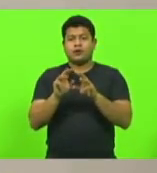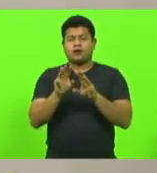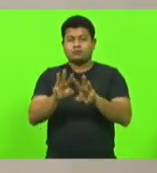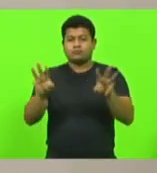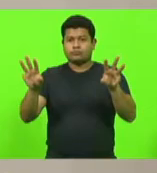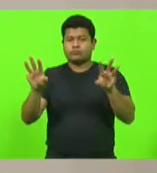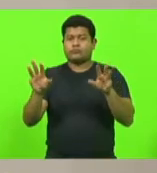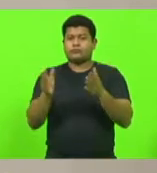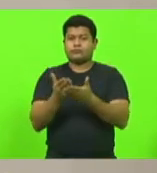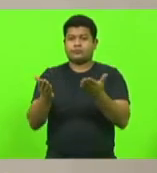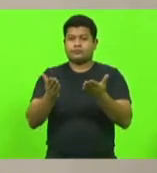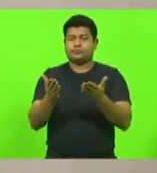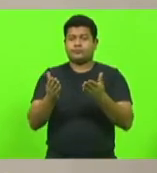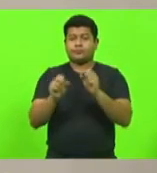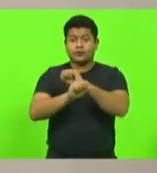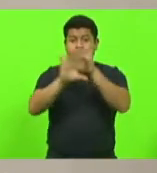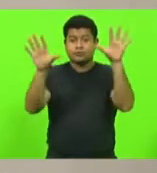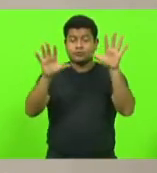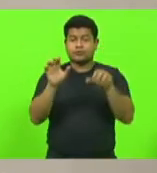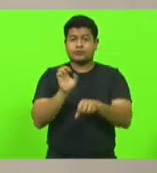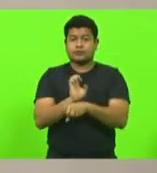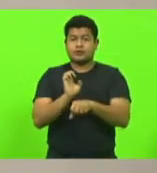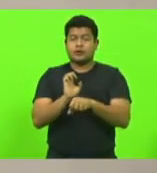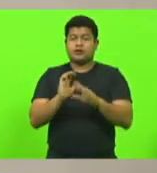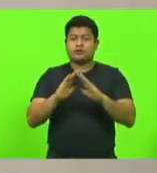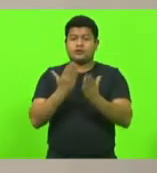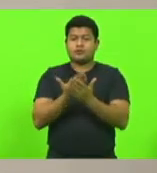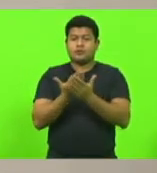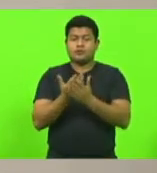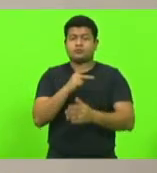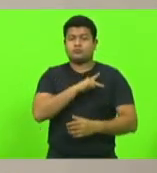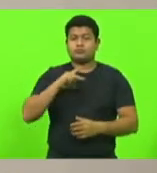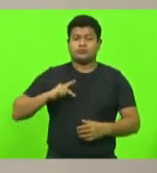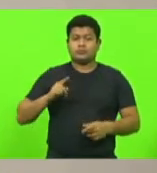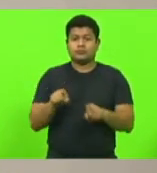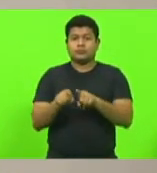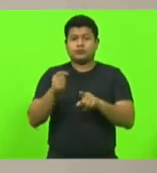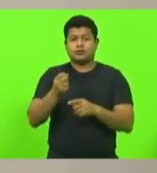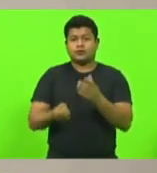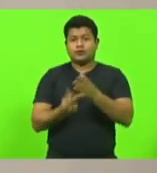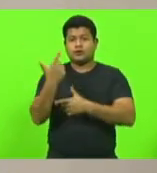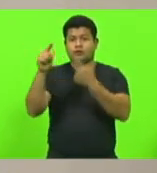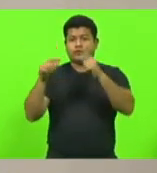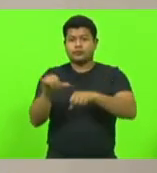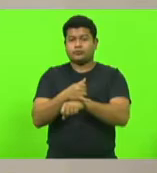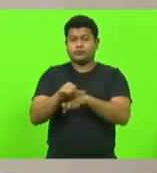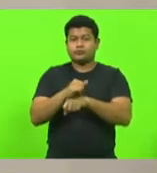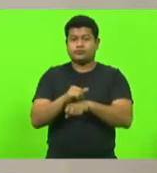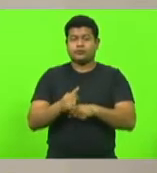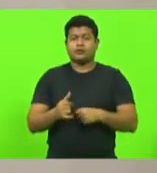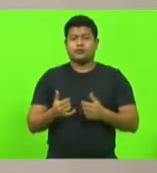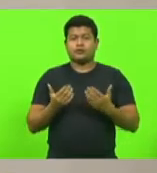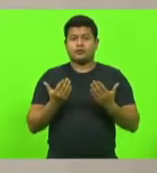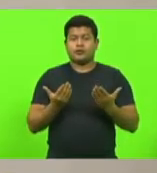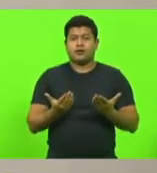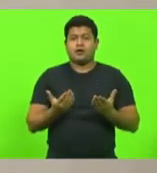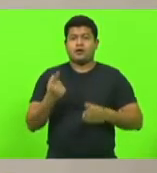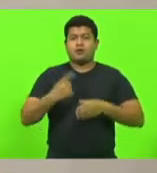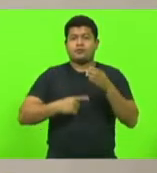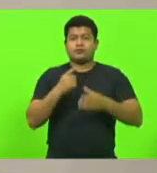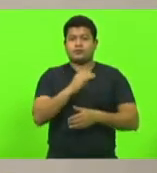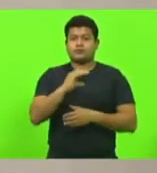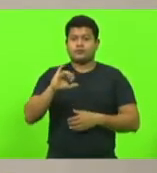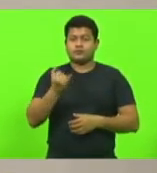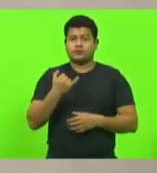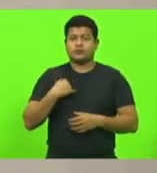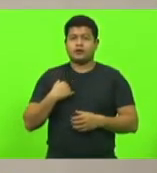das Escolas Públicas Estaduais e adota outras providências. Parecer da Comissão de Constituição e Justiça pela rejeição do veto. Relator, deputado